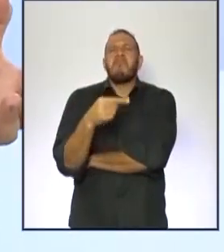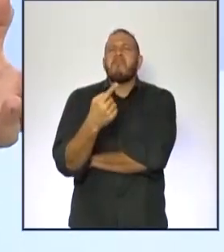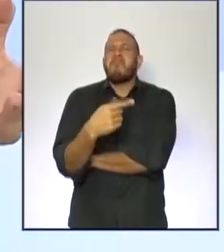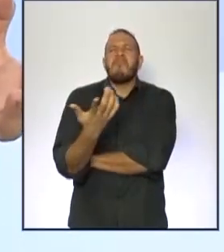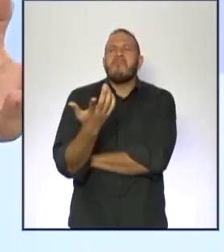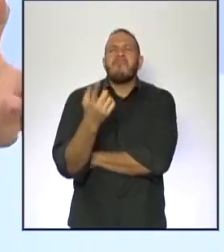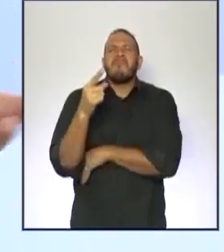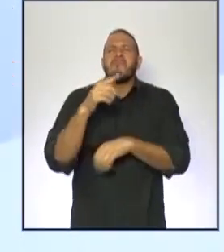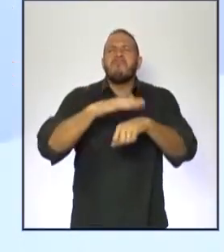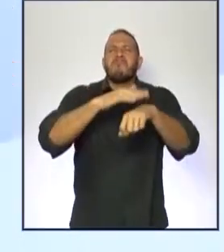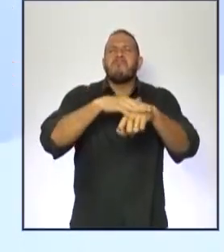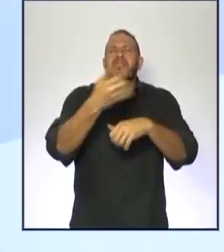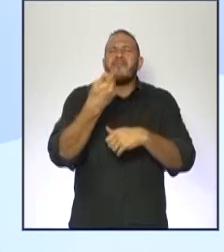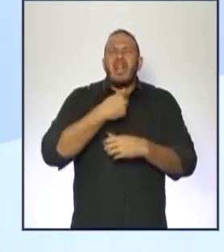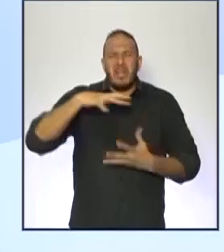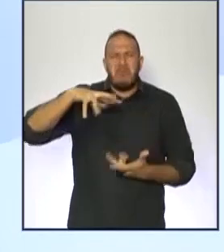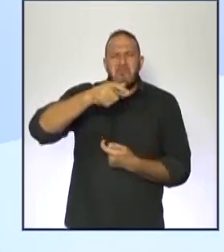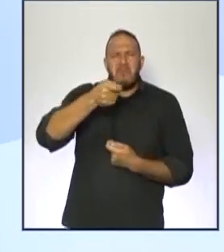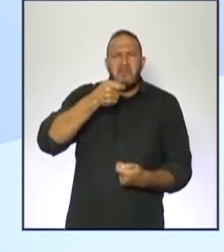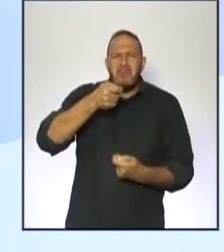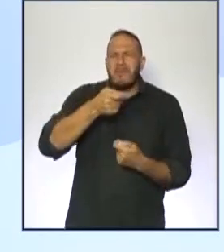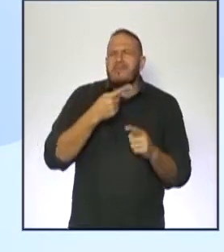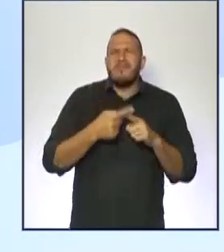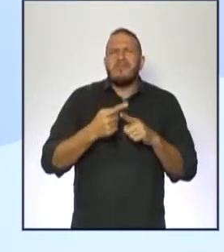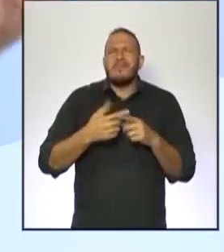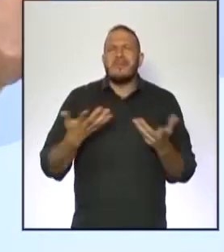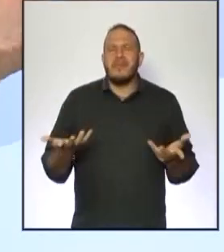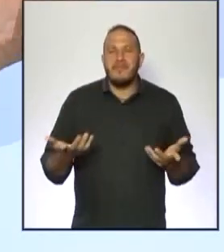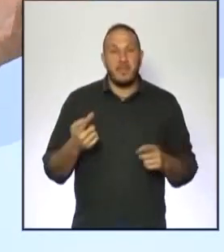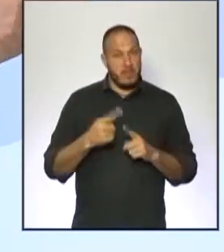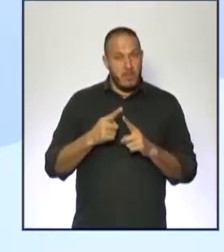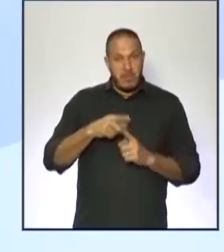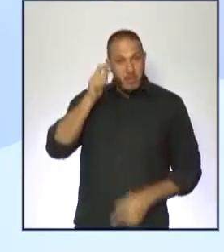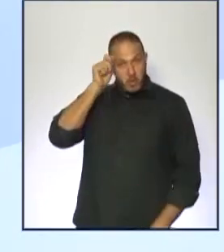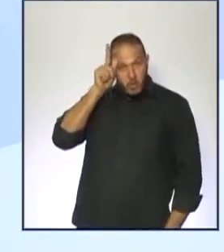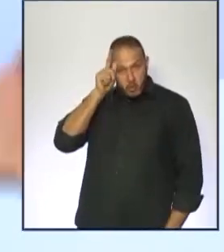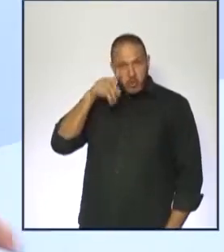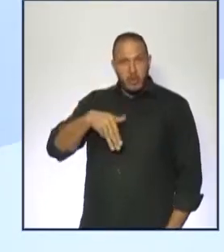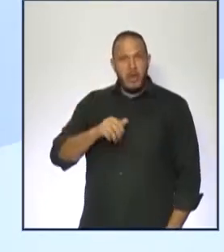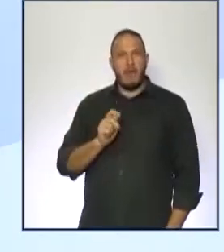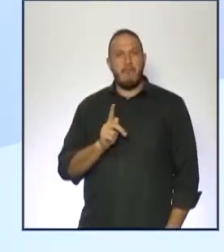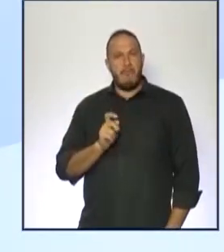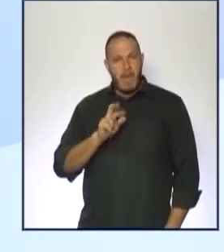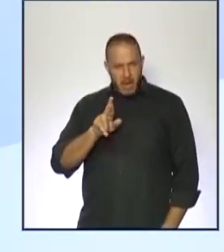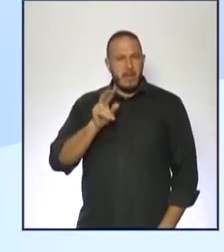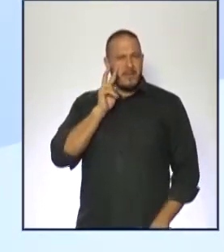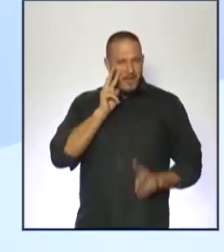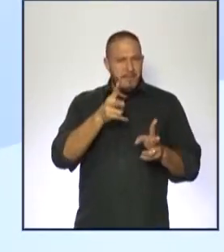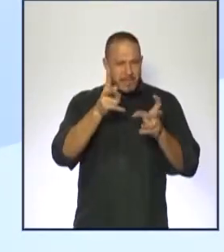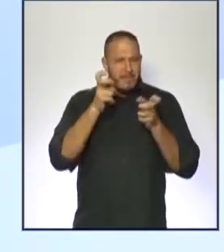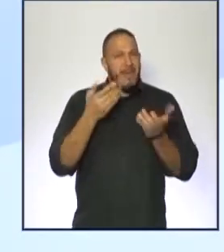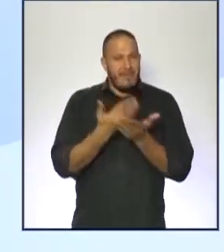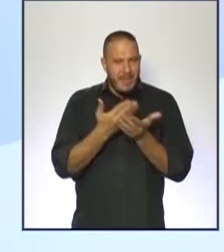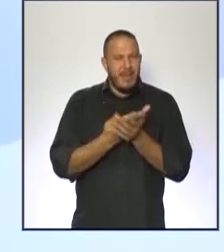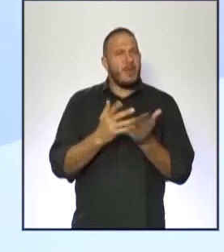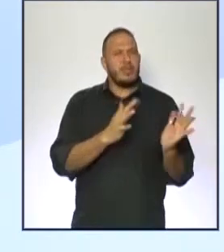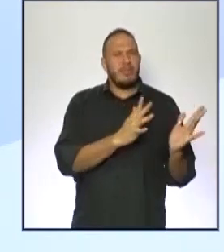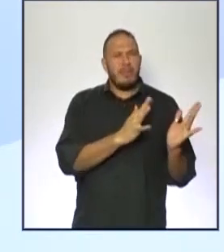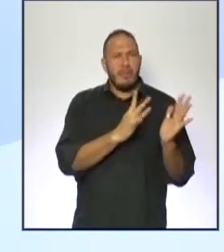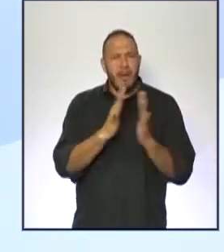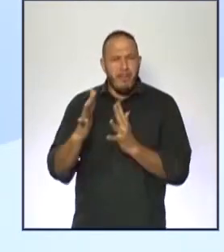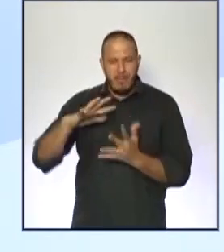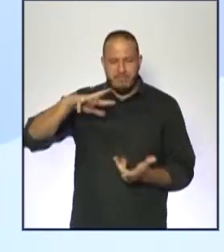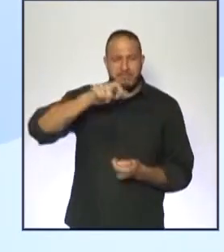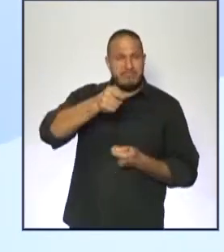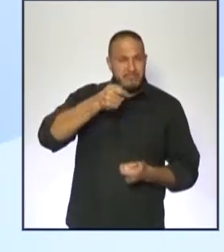está falando de sustentabilidade? Porque cultura maker, vocês vão ver ao longo da nossa aula hoje, é essencial